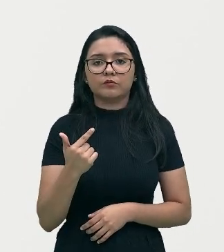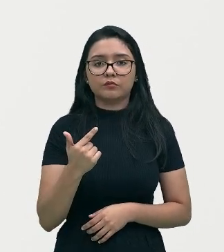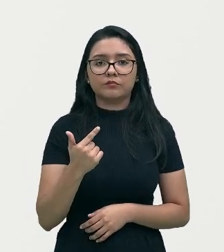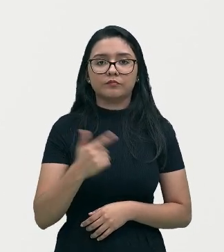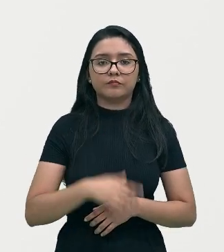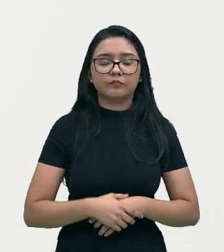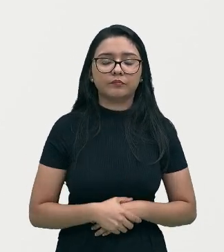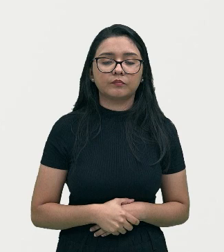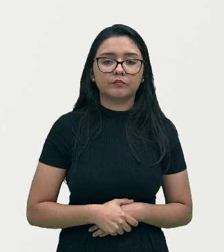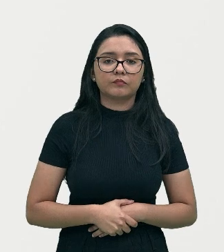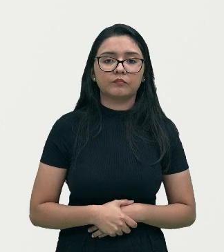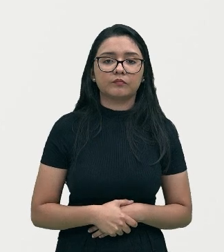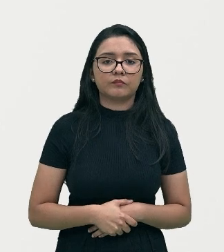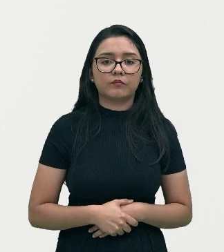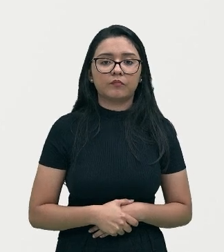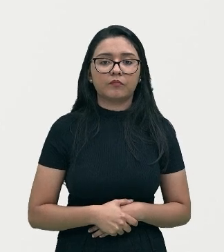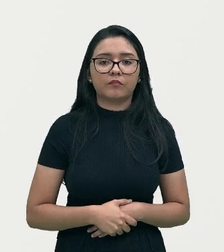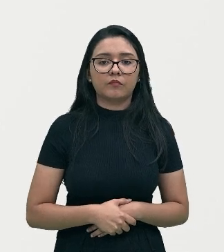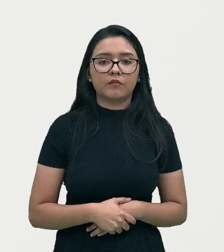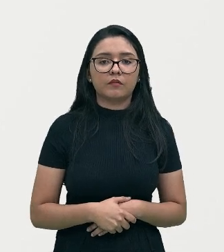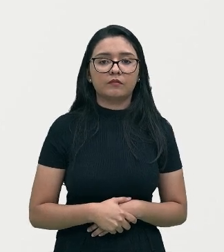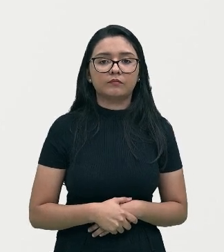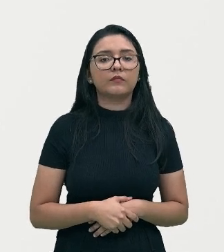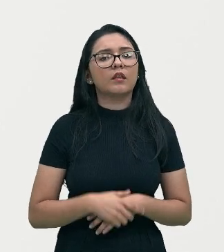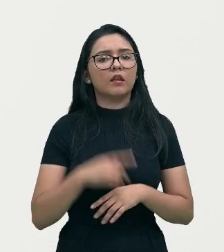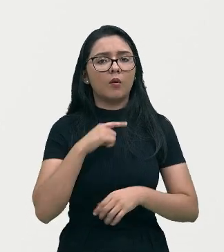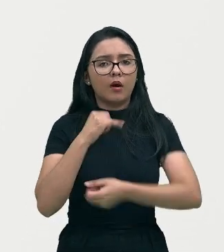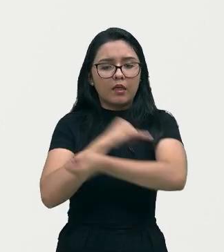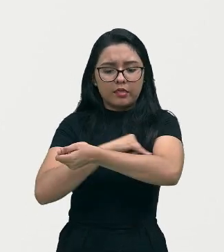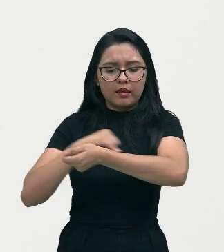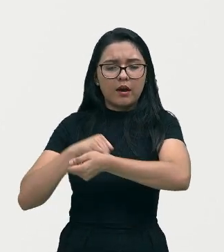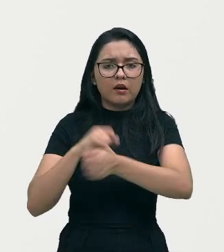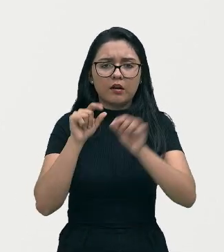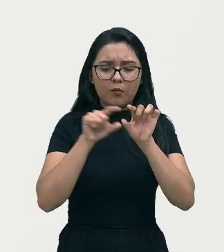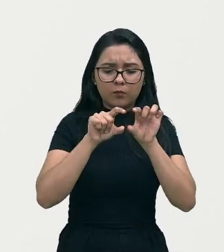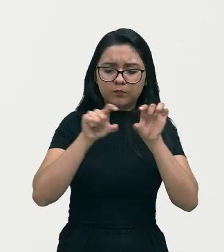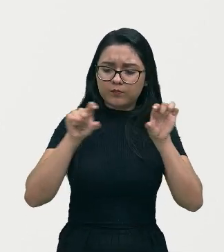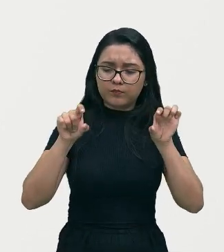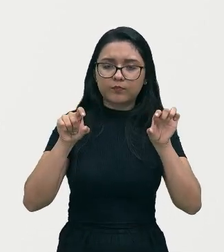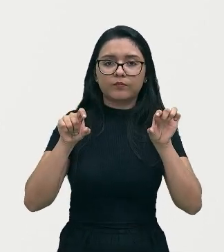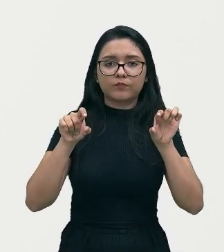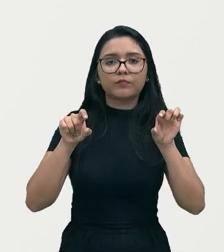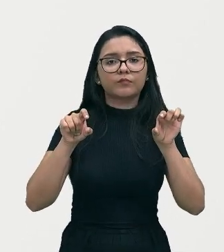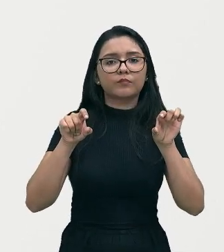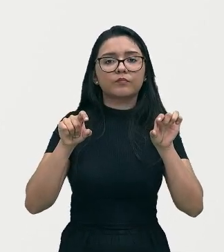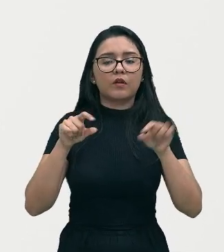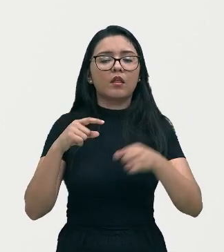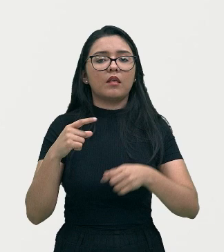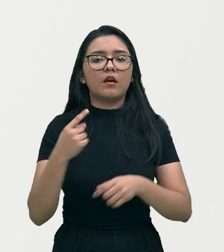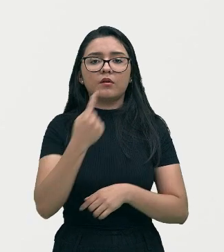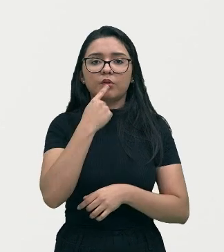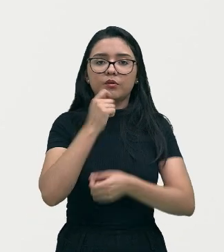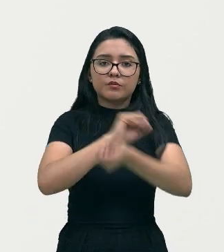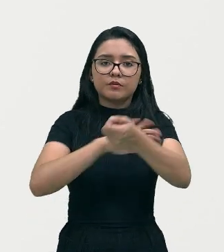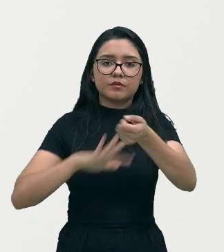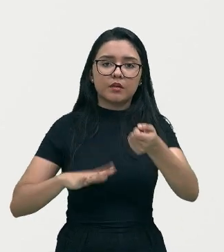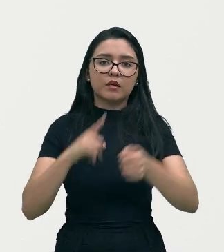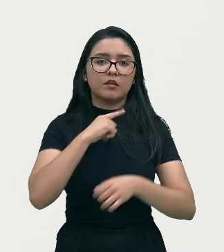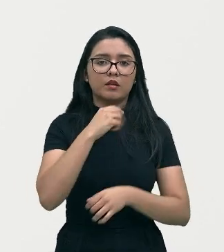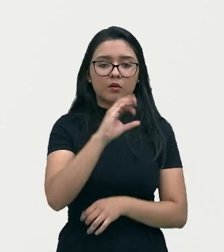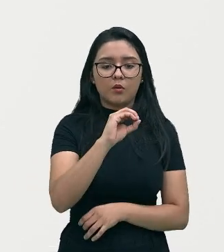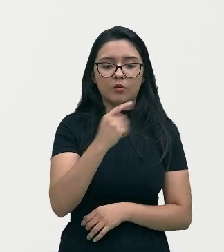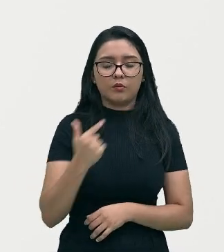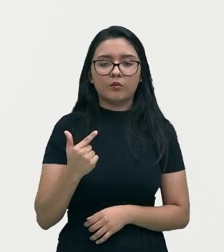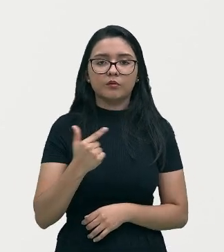as células. Então são bem calibrosas, né? E aí elas vão carregar esse sangue que está oxigenado, né? Então a gente vê